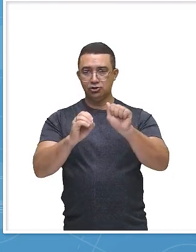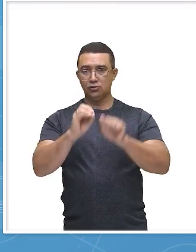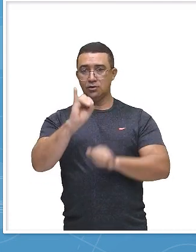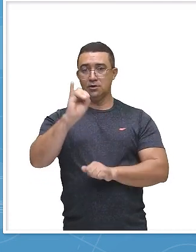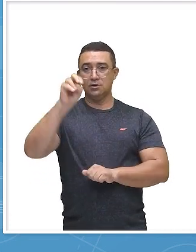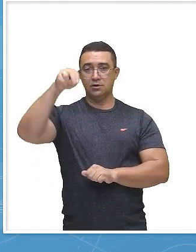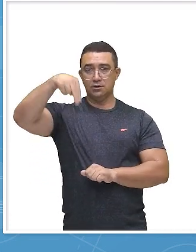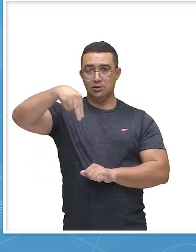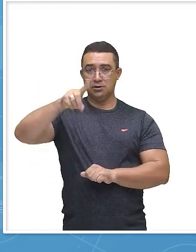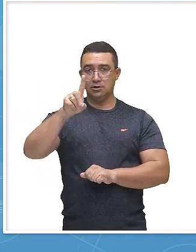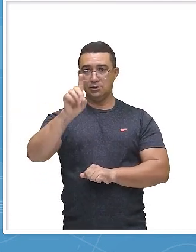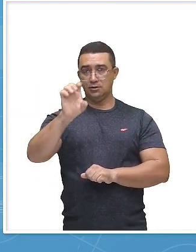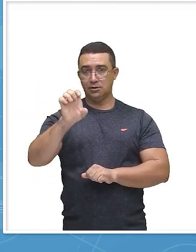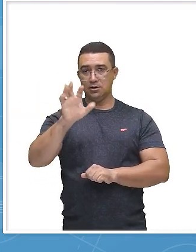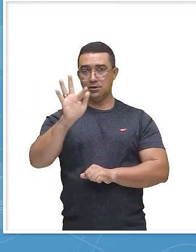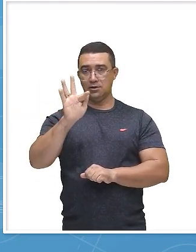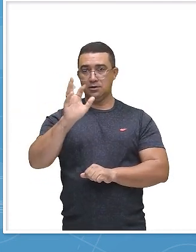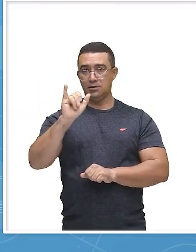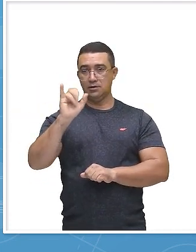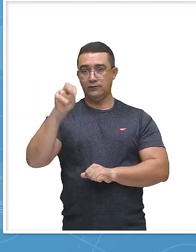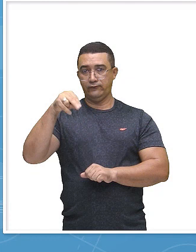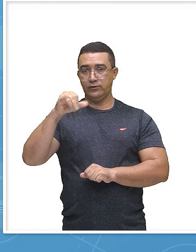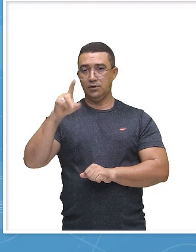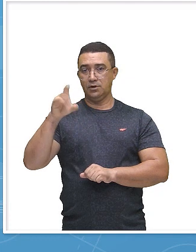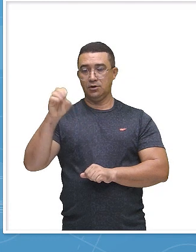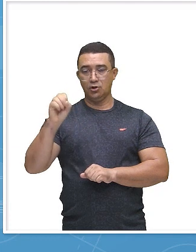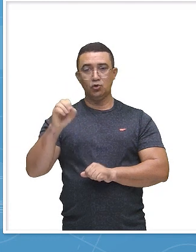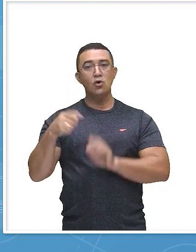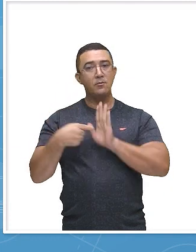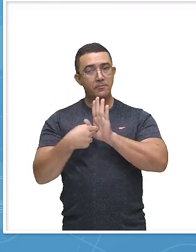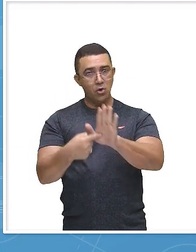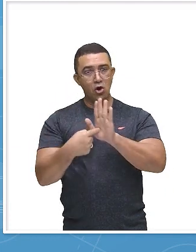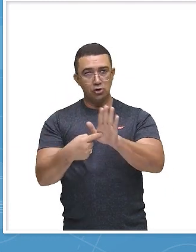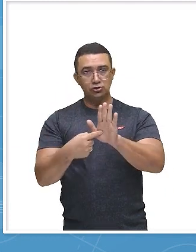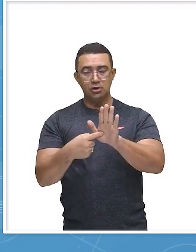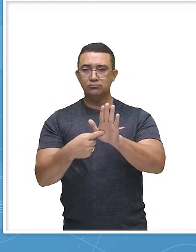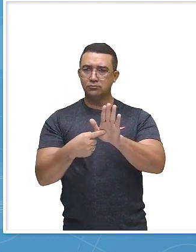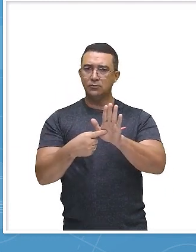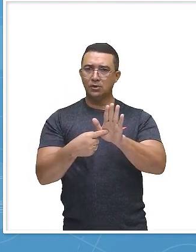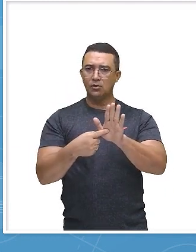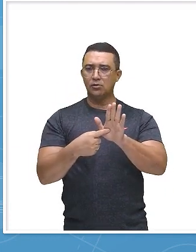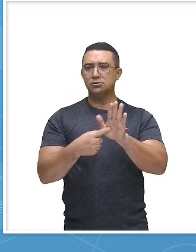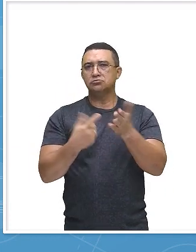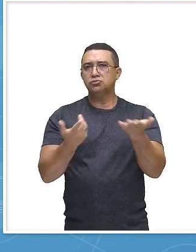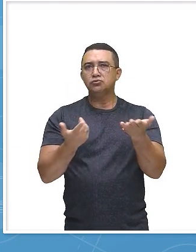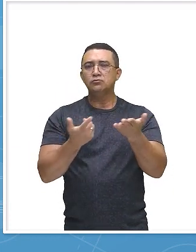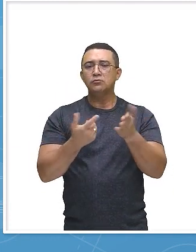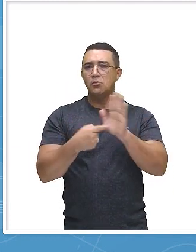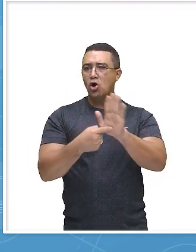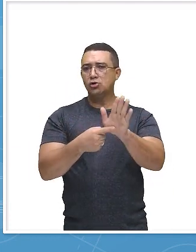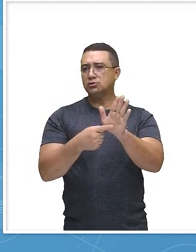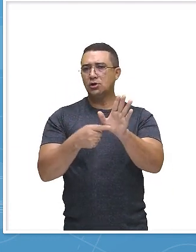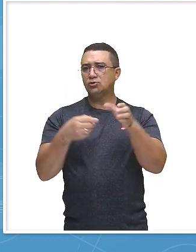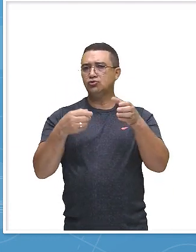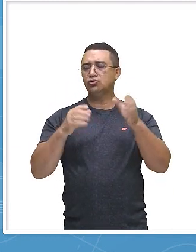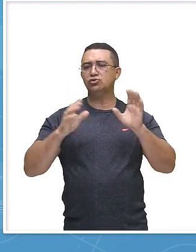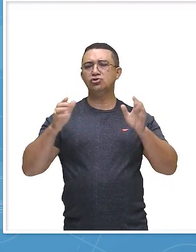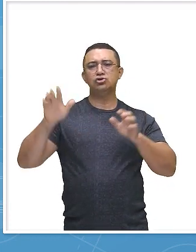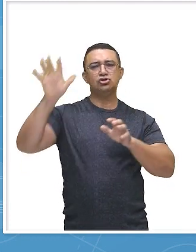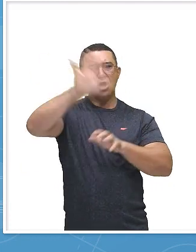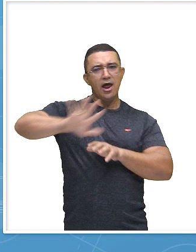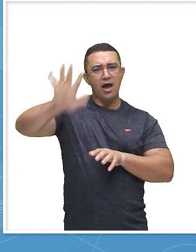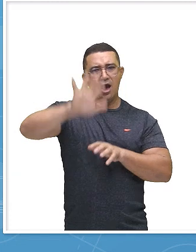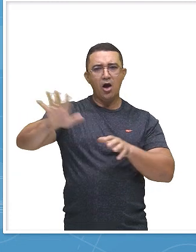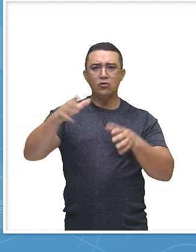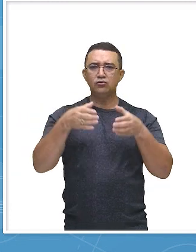de maneira imprecisa, de maneira genérica. É um homem. Que homem é esse? Não sei. Um homem aí, dentre os vários que estão ali,